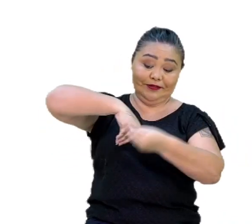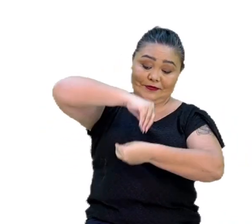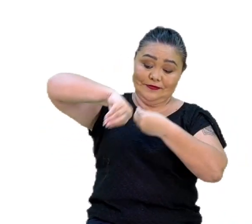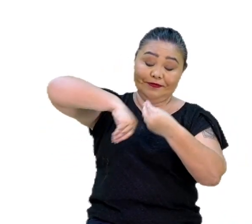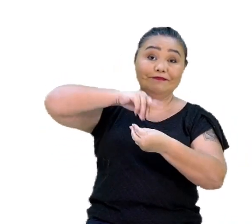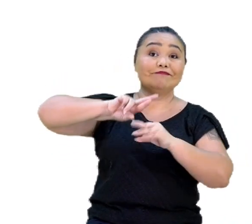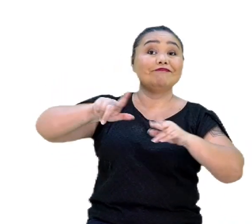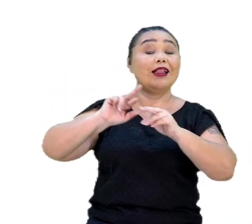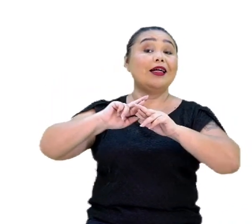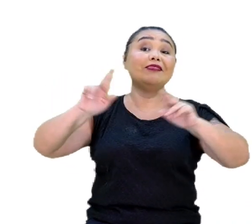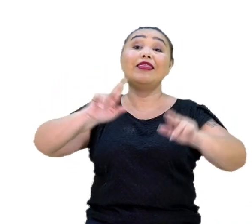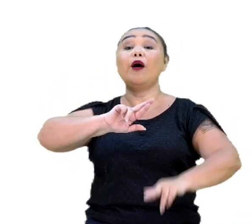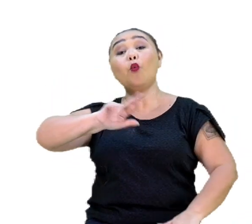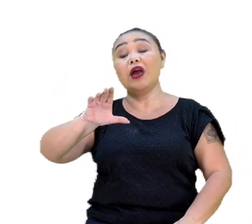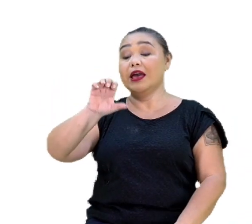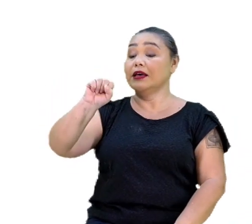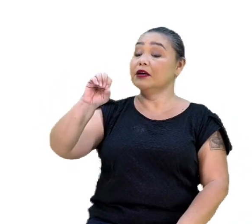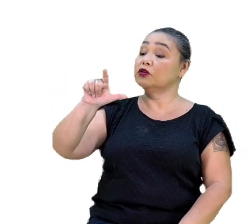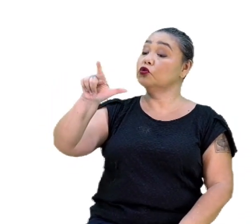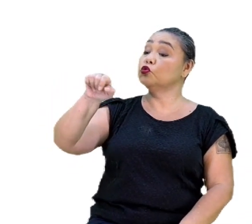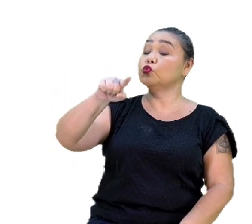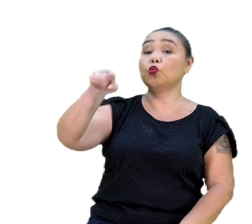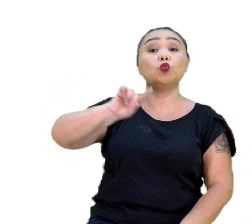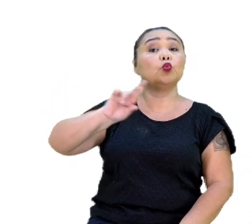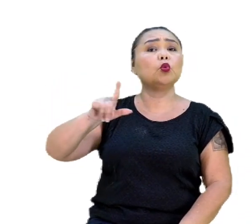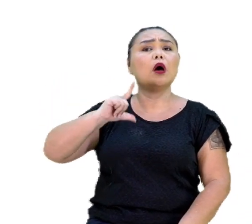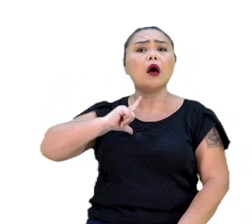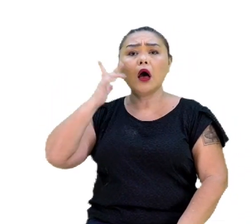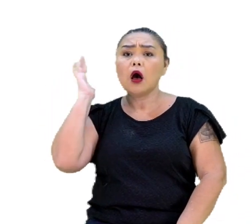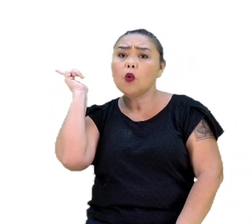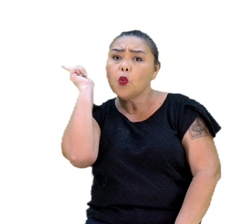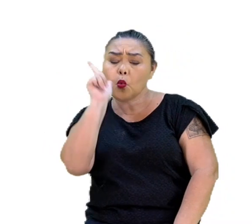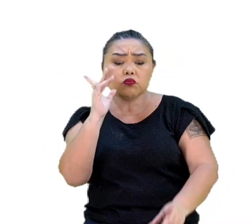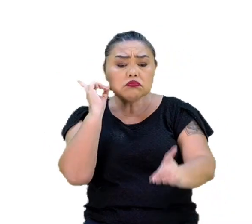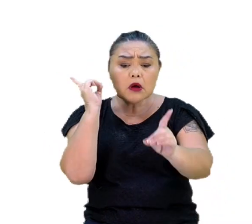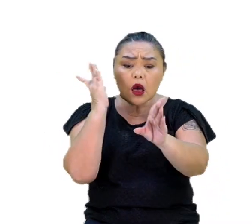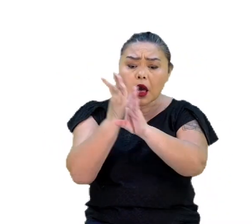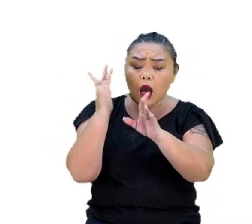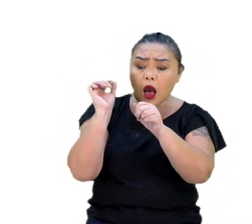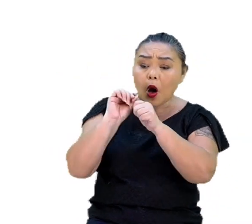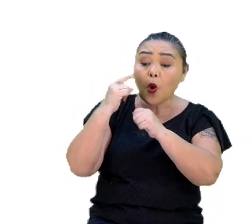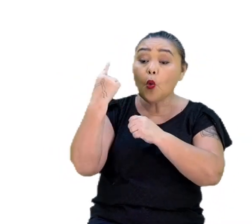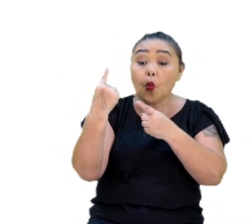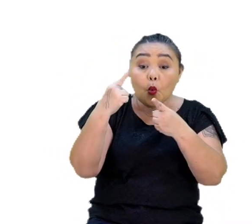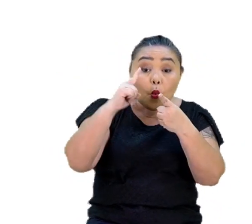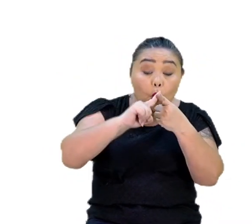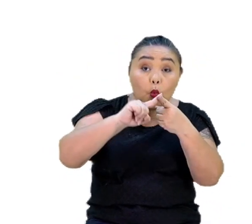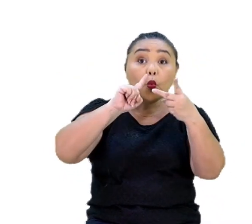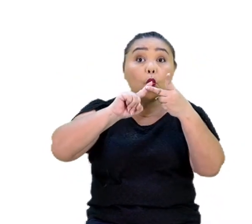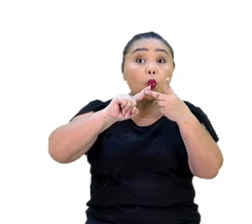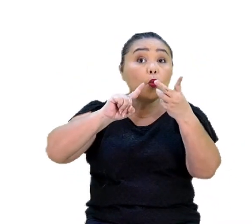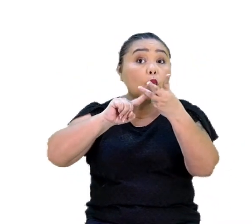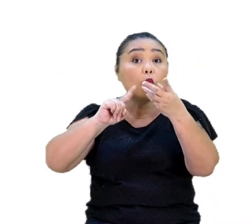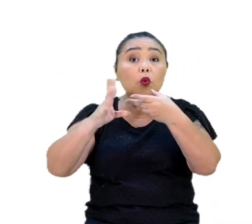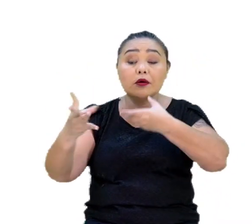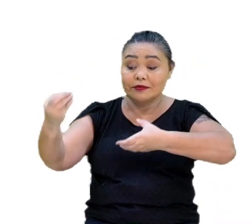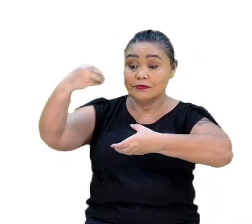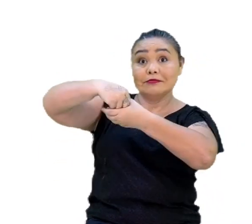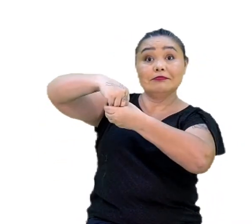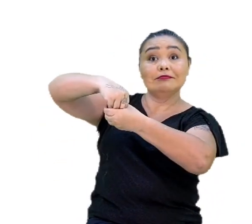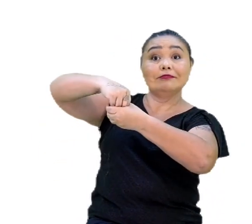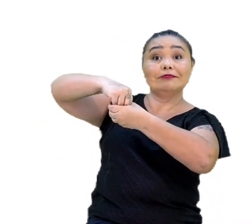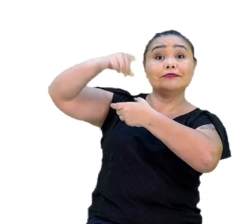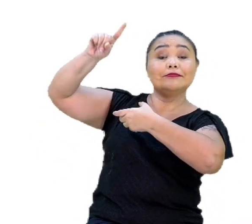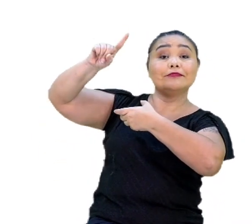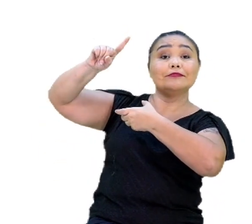uma solução, são quando a gente consegue identificar um ou mais elementos que estão compondo um sistema.